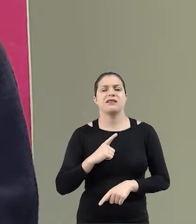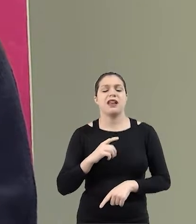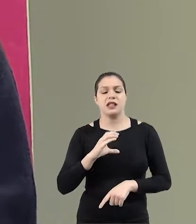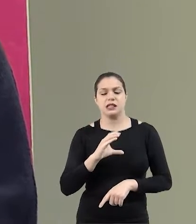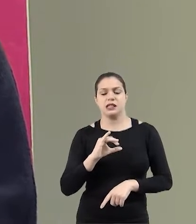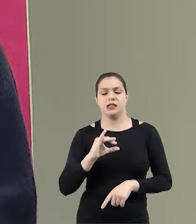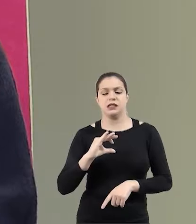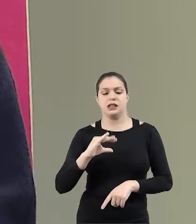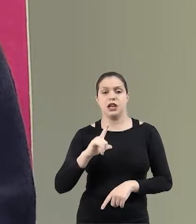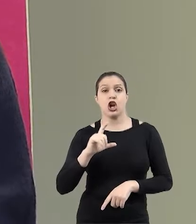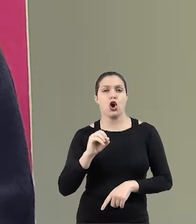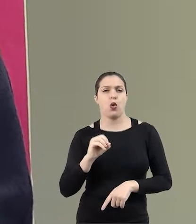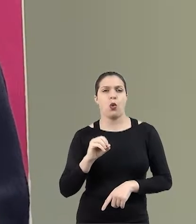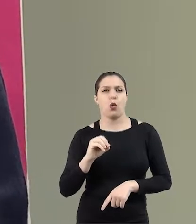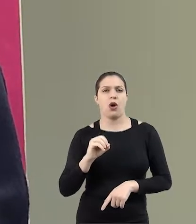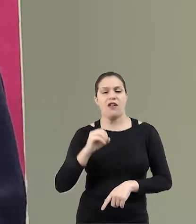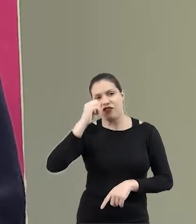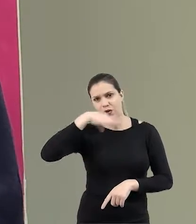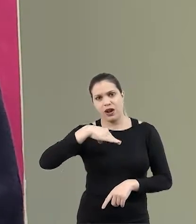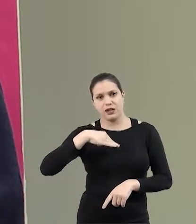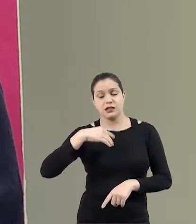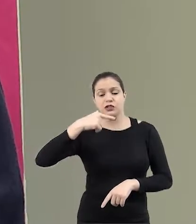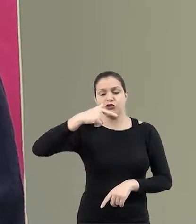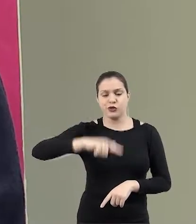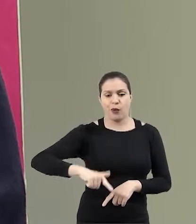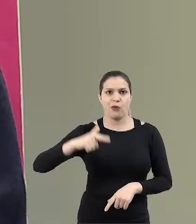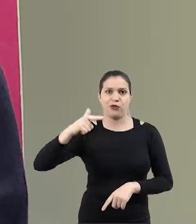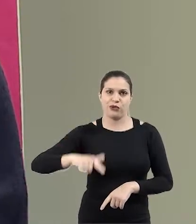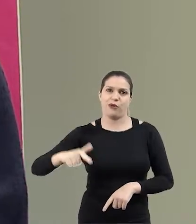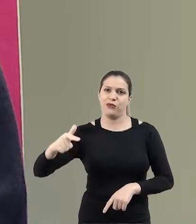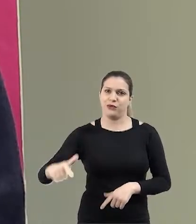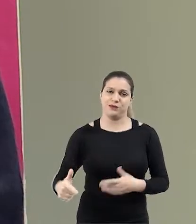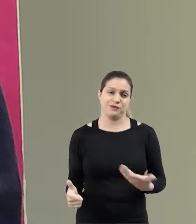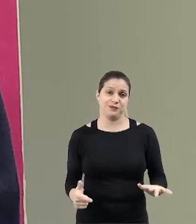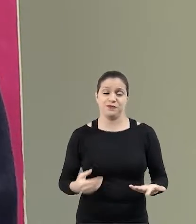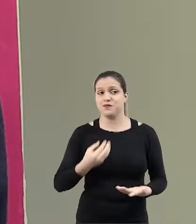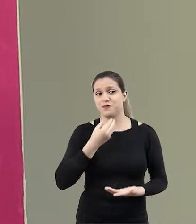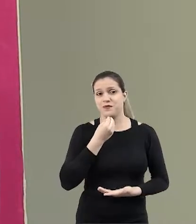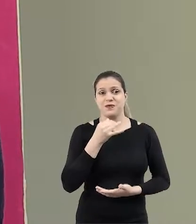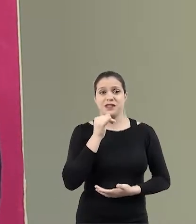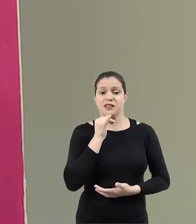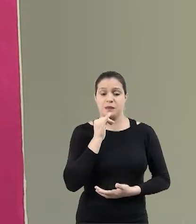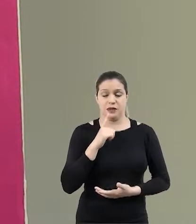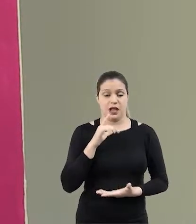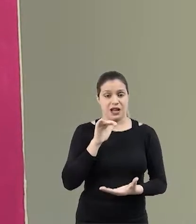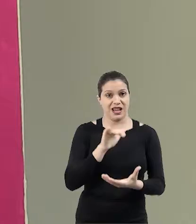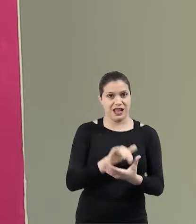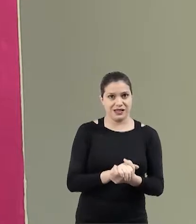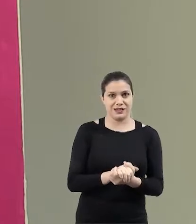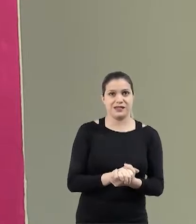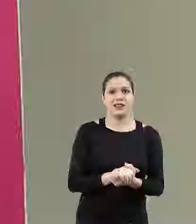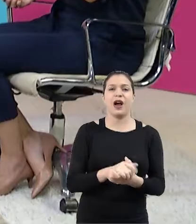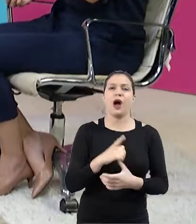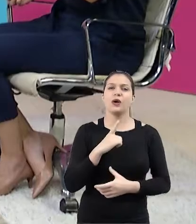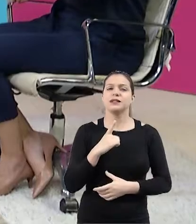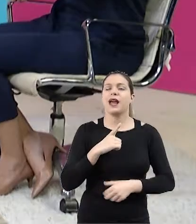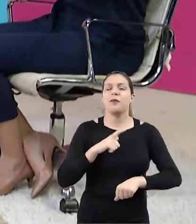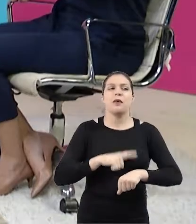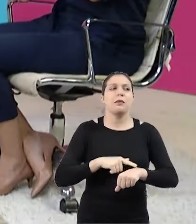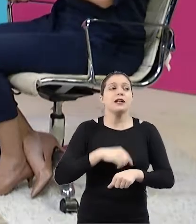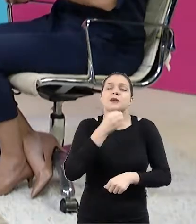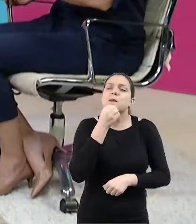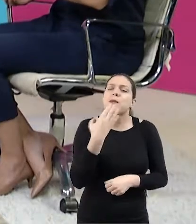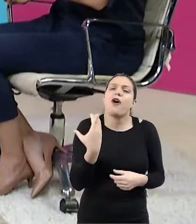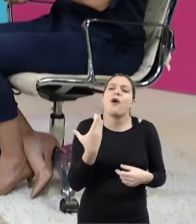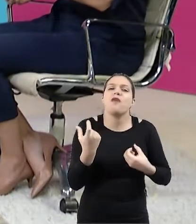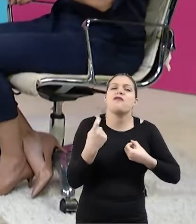O agressor, ele não é uma pessoa agressiva o tempo todo, né? Esse casal, ele passa por um período da lua de mel, e